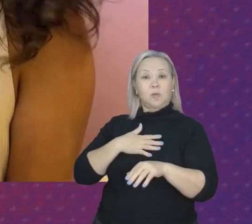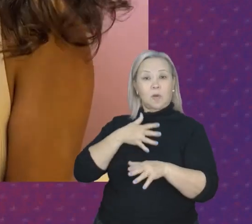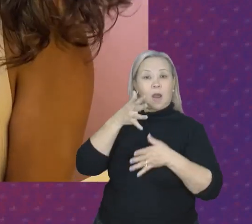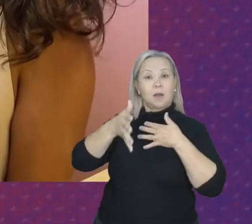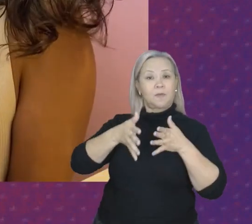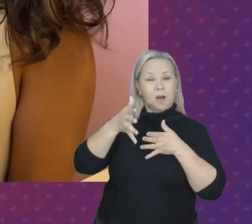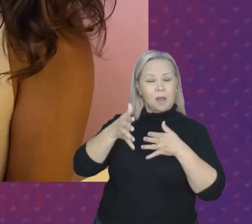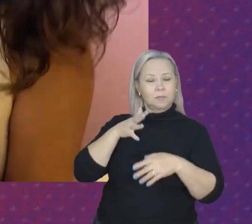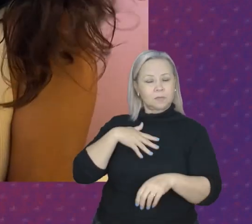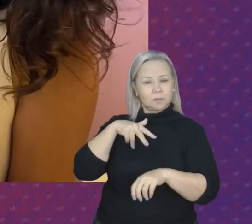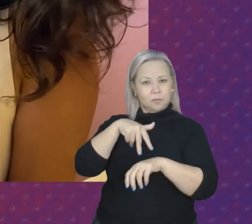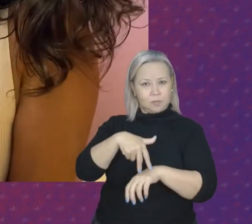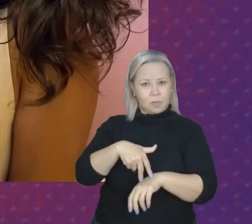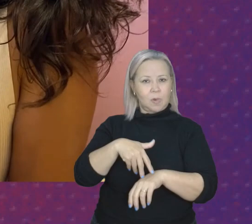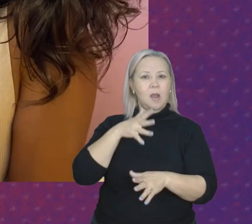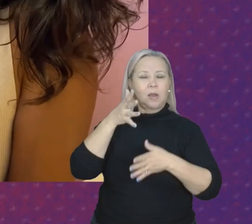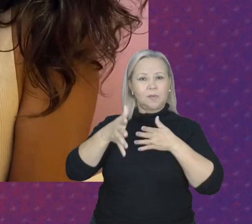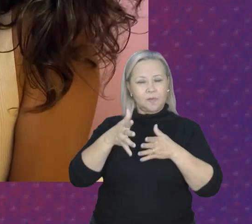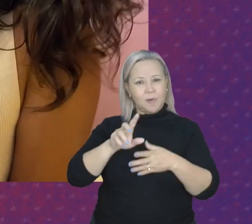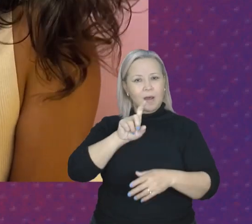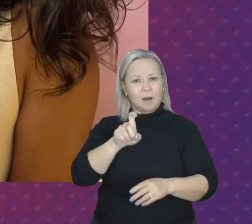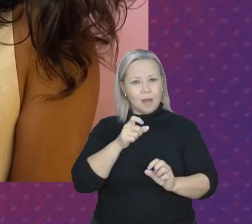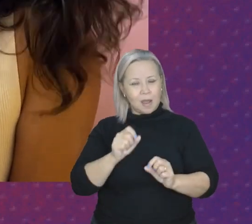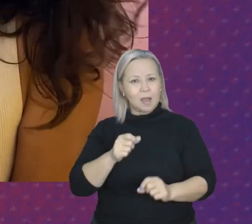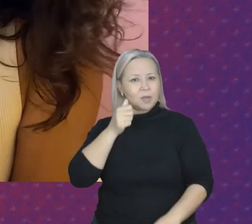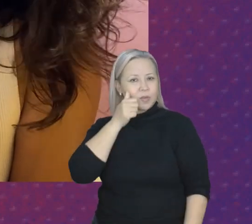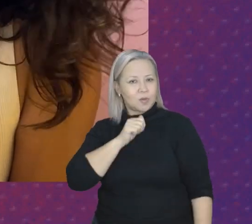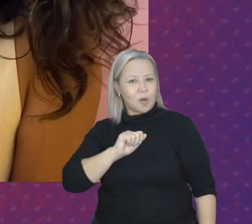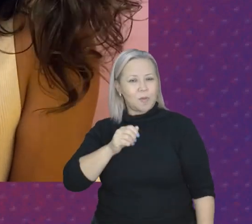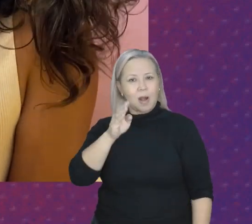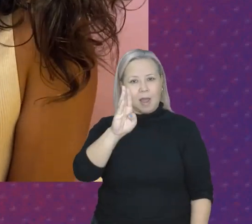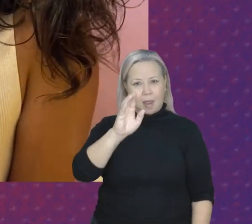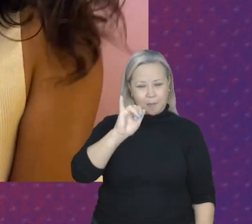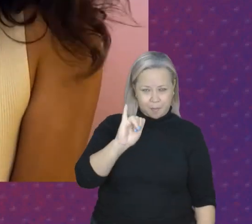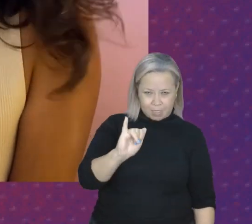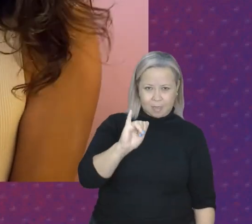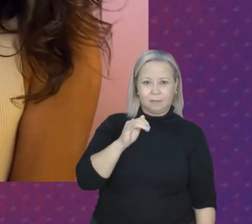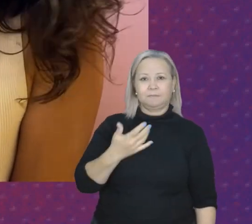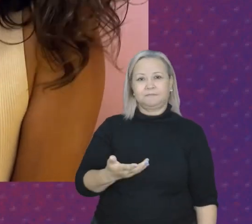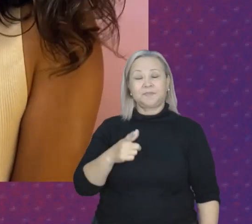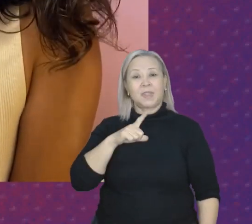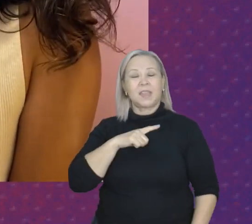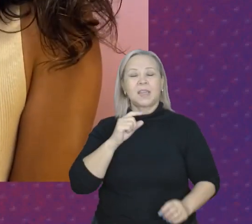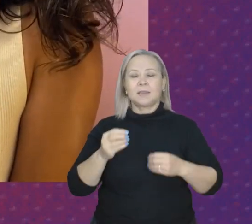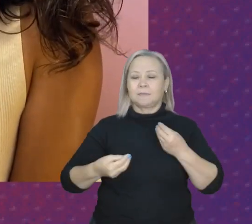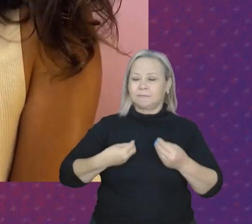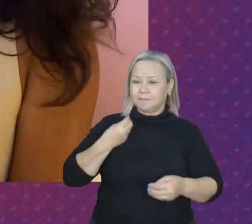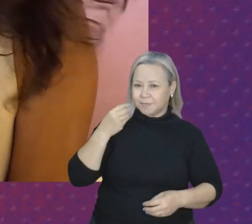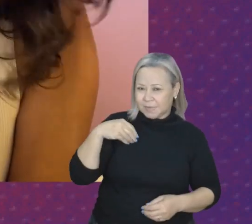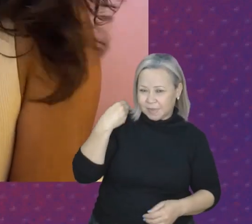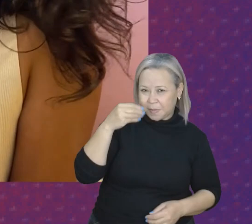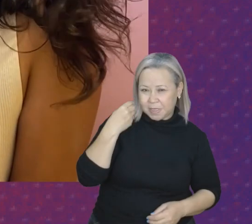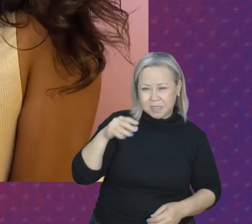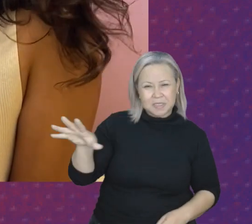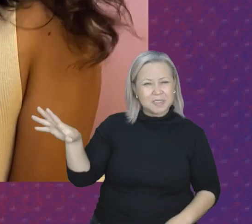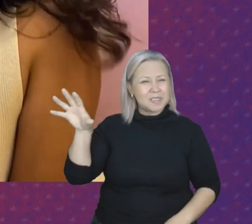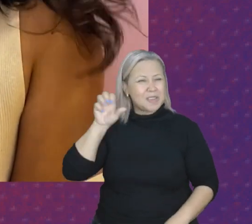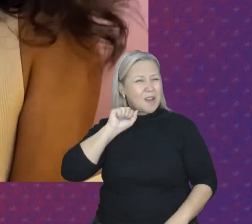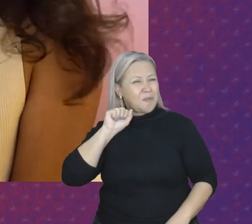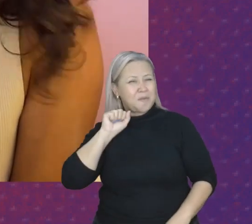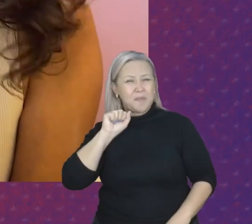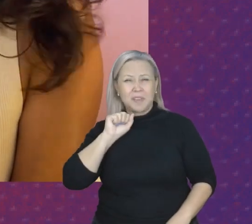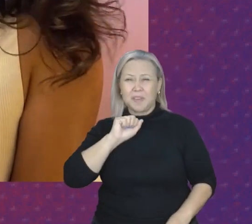meu lugar de fala é o lugar de fala de uma mulher bissexual que tem essa vivência, que já ouviu muitas vezes que